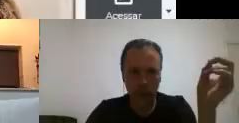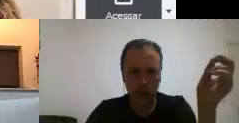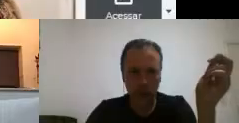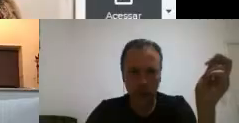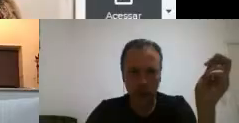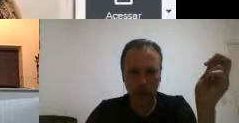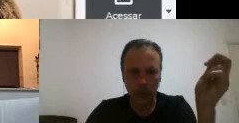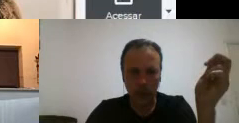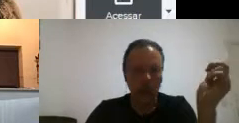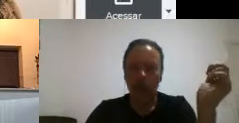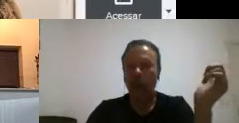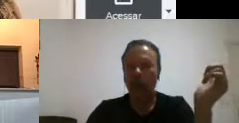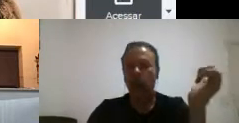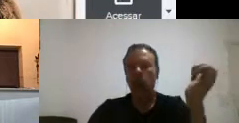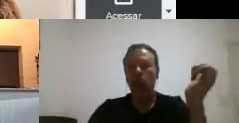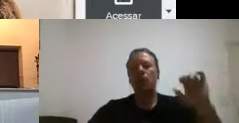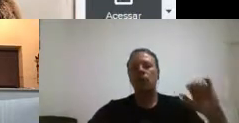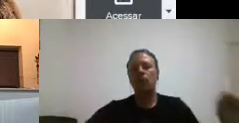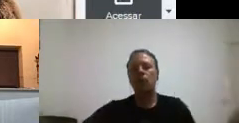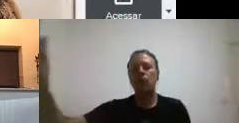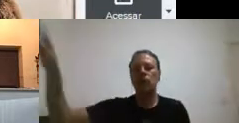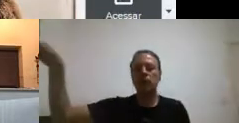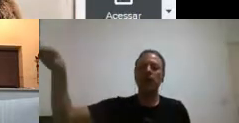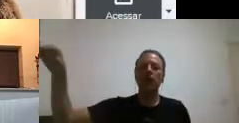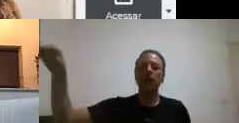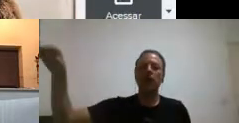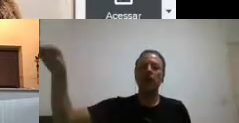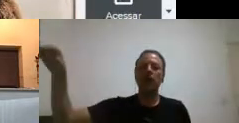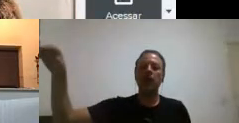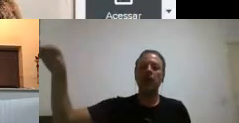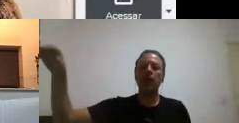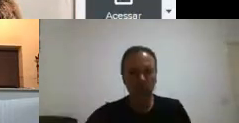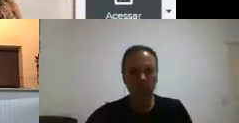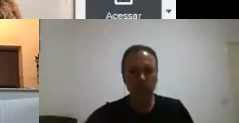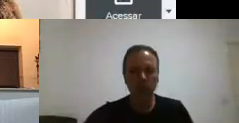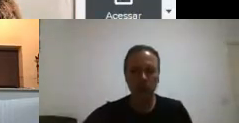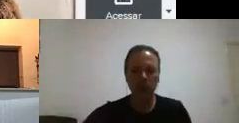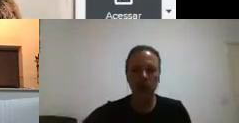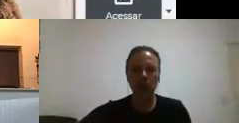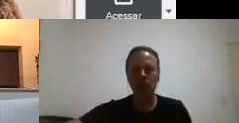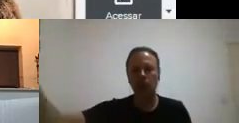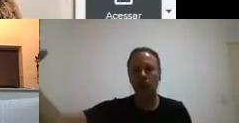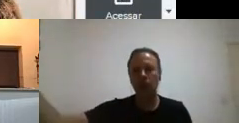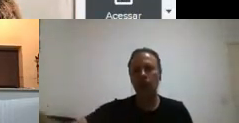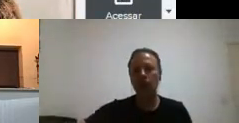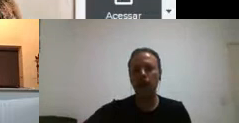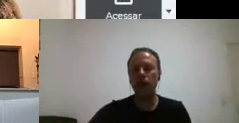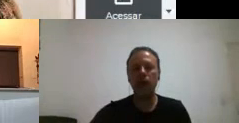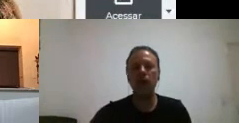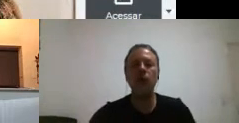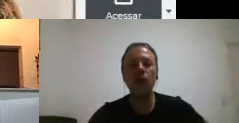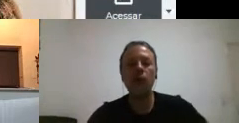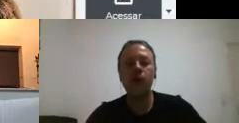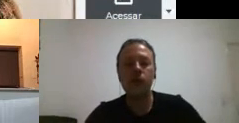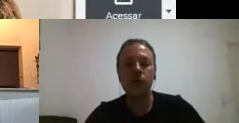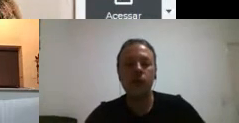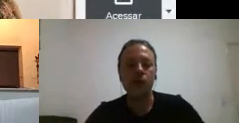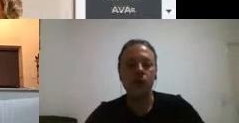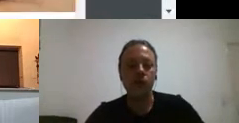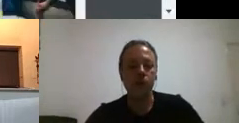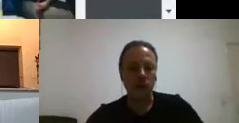mais sequel ou não? Não, aí é outra disciplina, tá? A gente vai ver a linguagem, tá? Mas não é o foco,